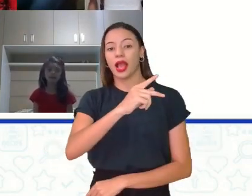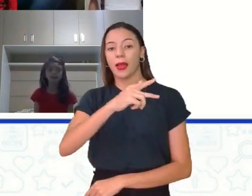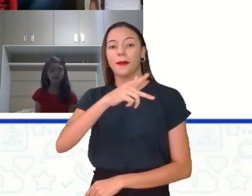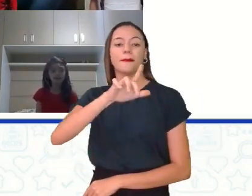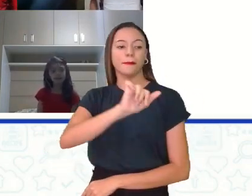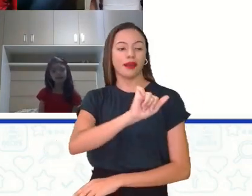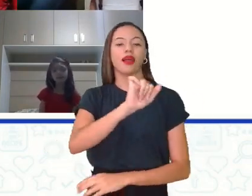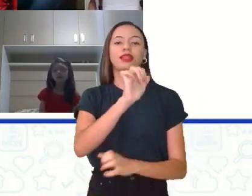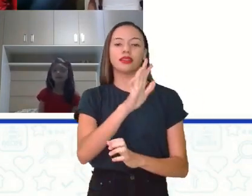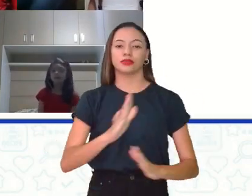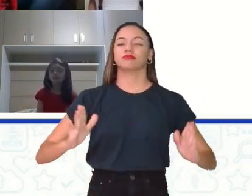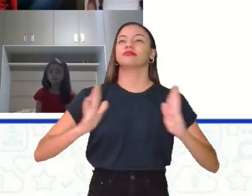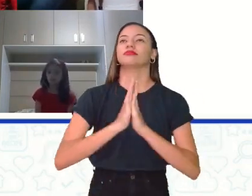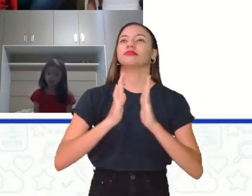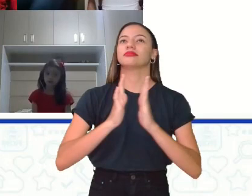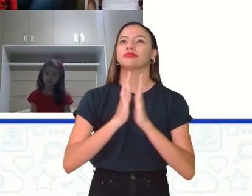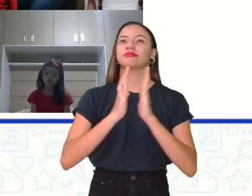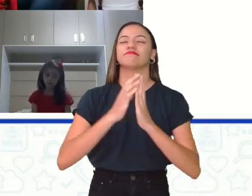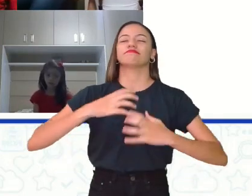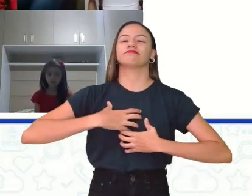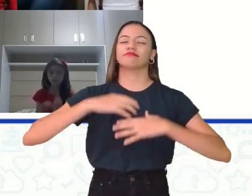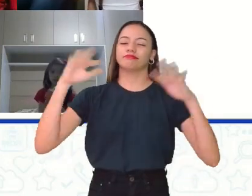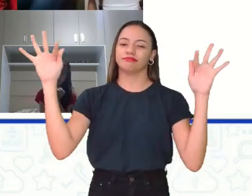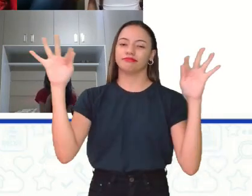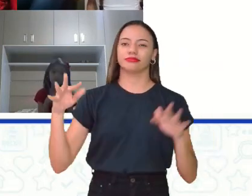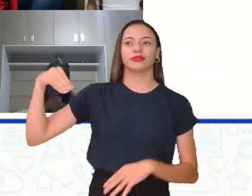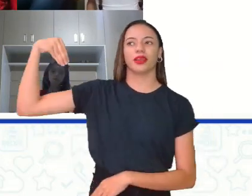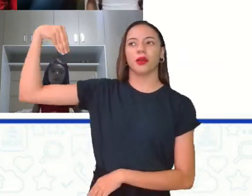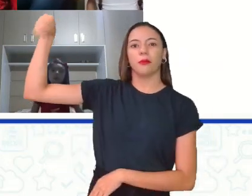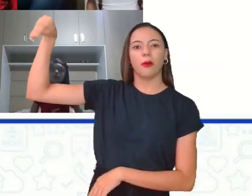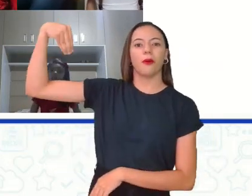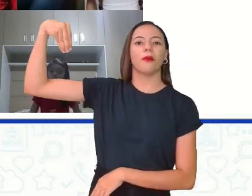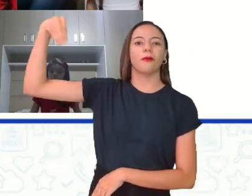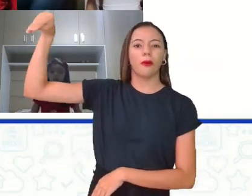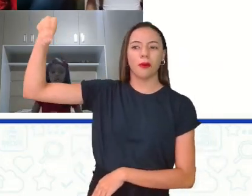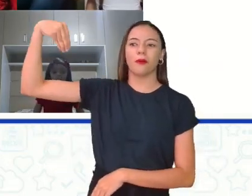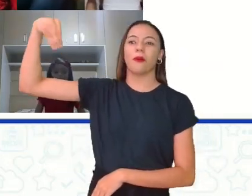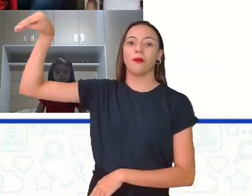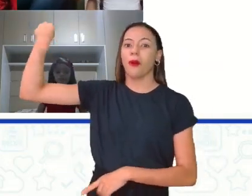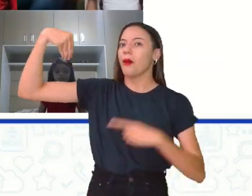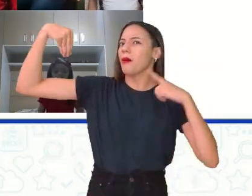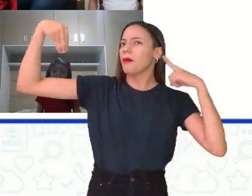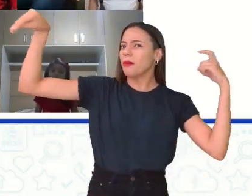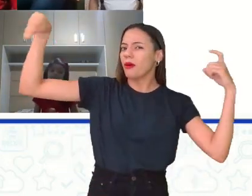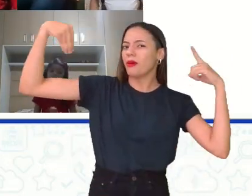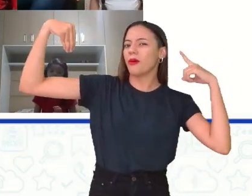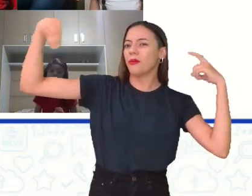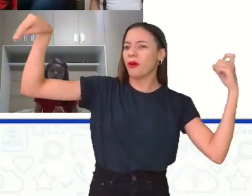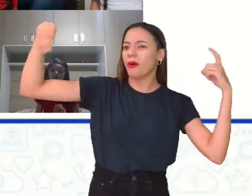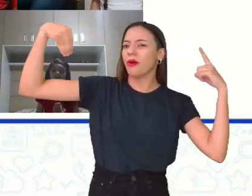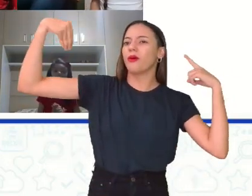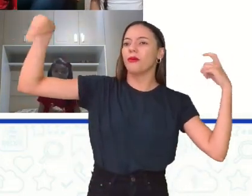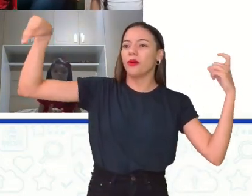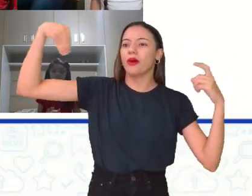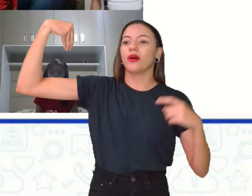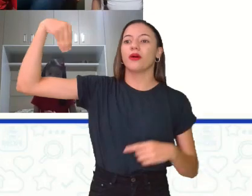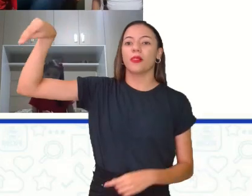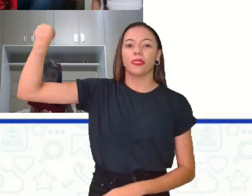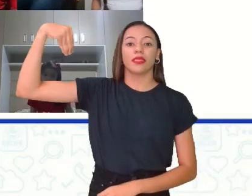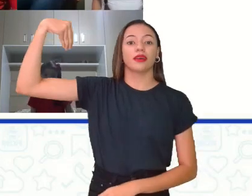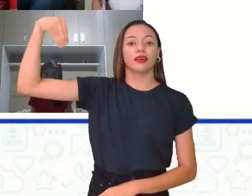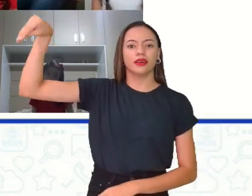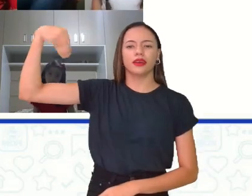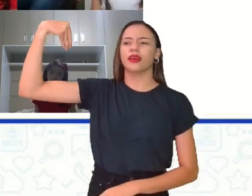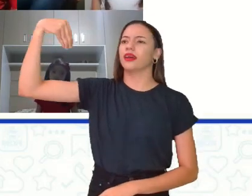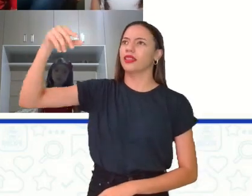felizes a rezar. Ao soar o sino, sino pequenino, vai o